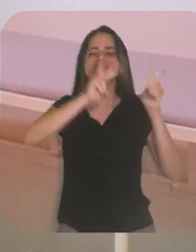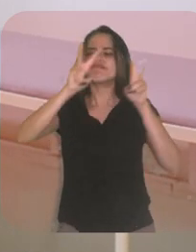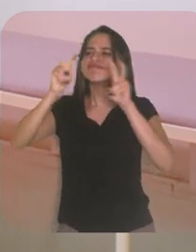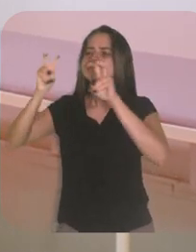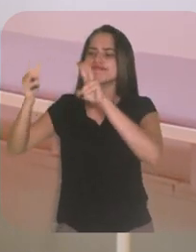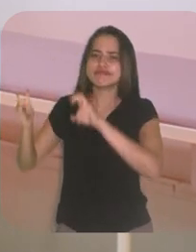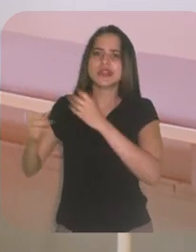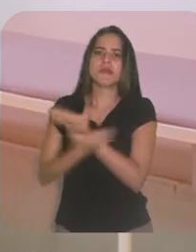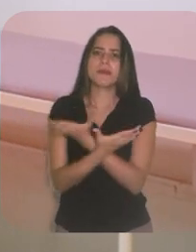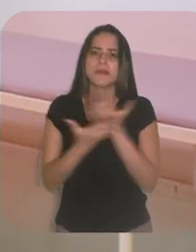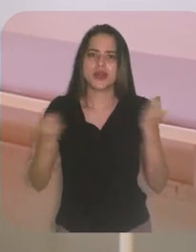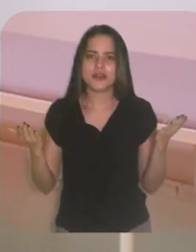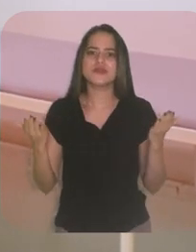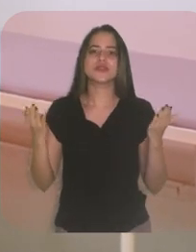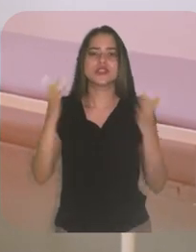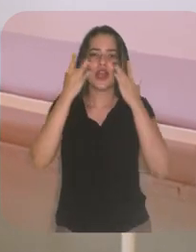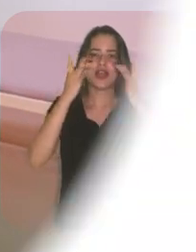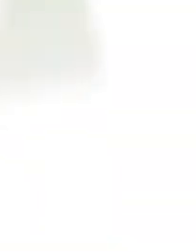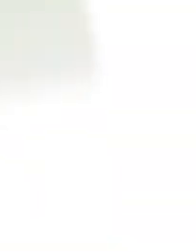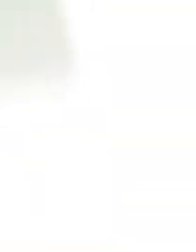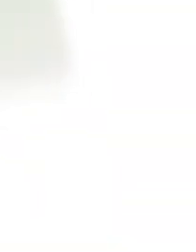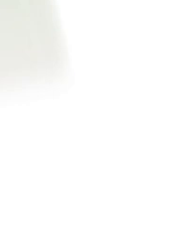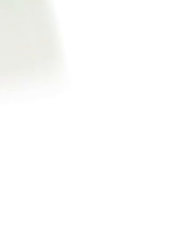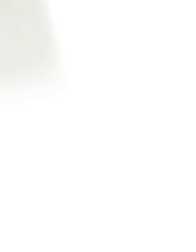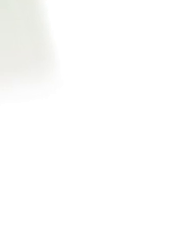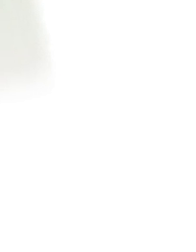temas relacionados a esse assunto fique ligado